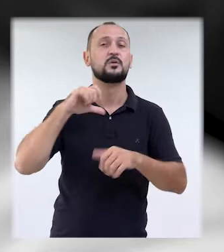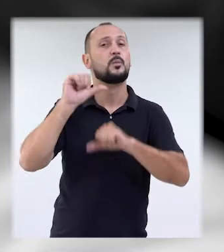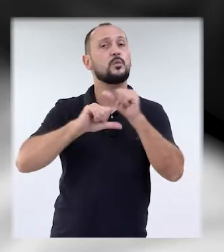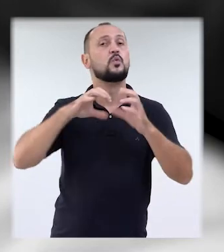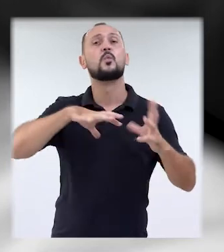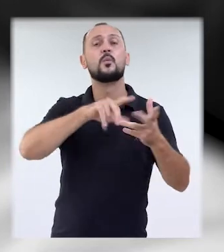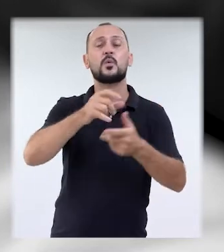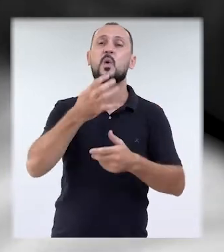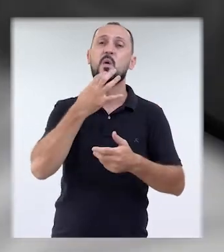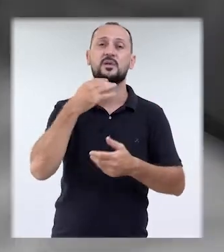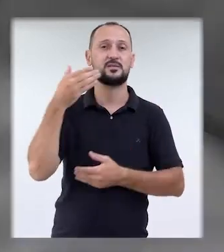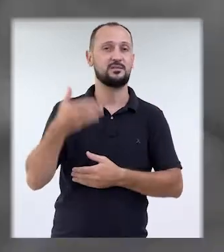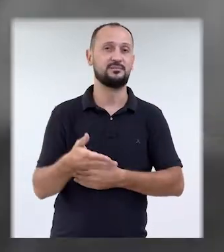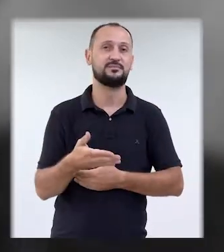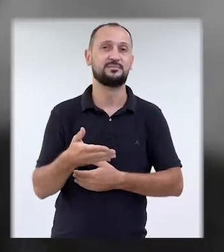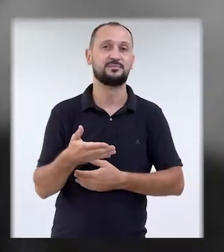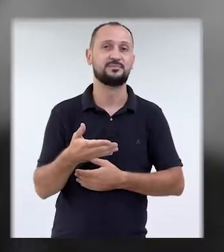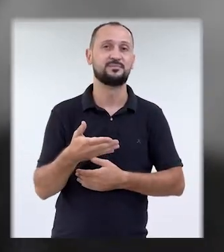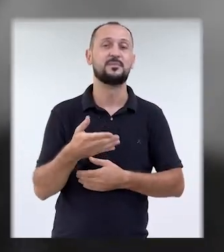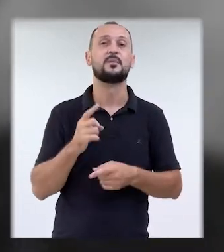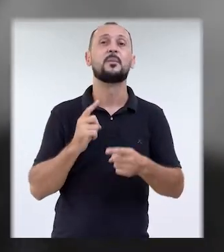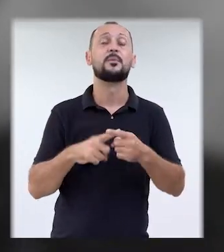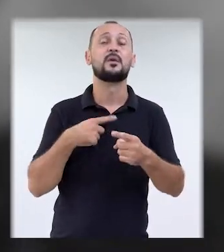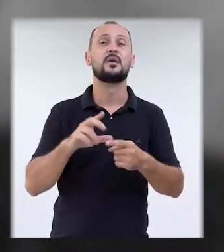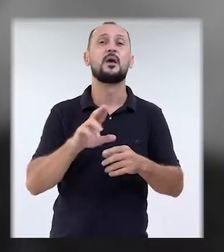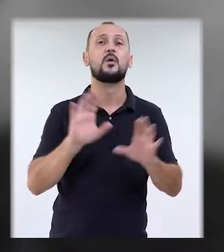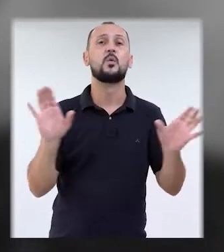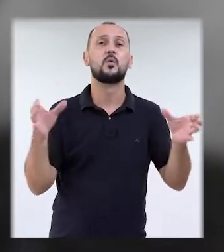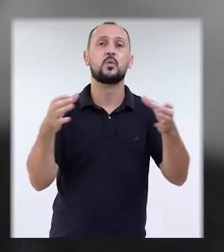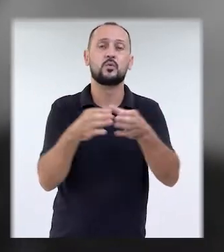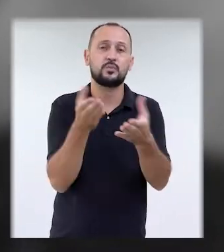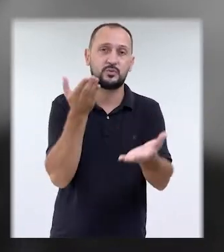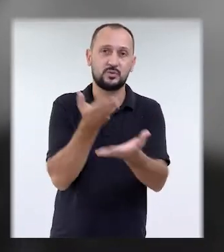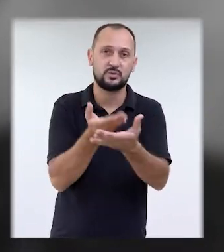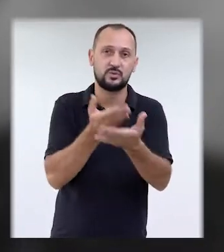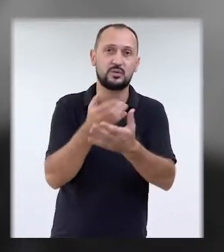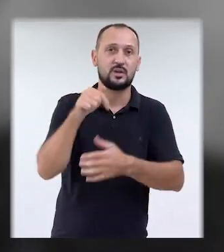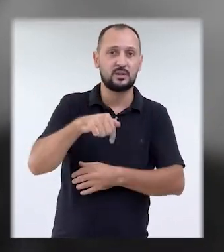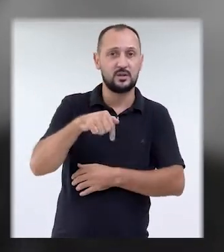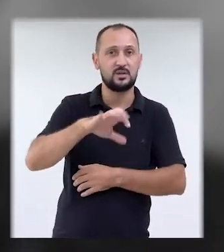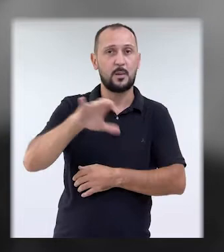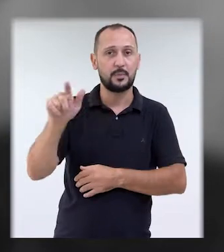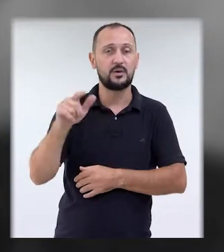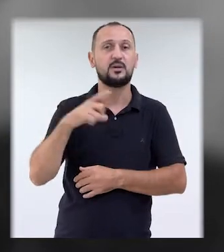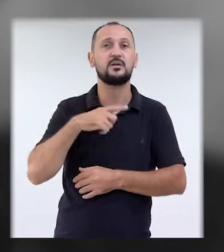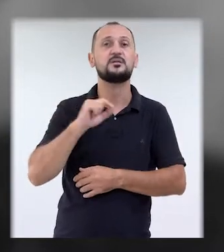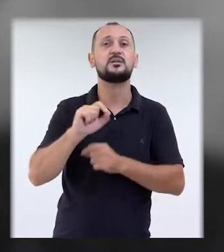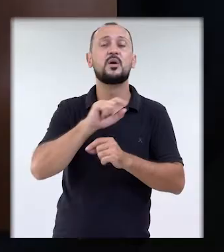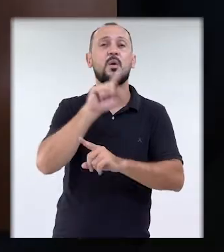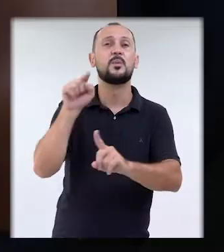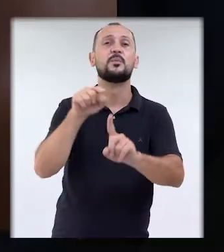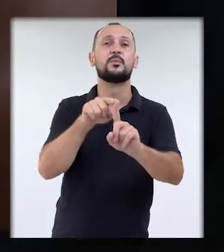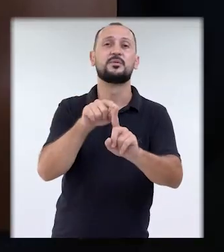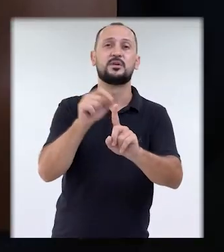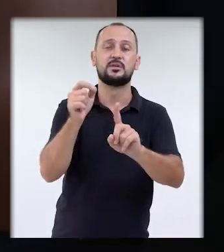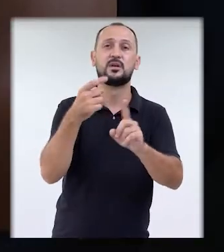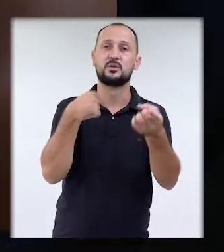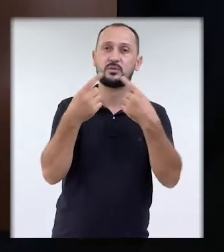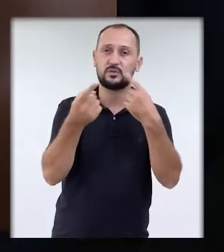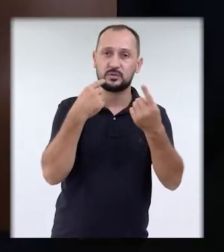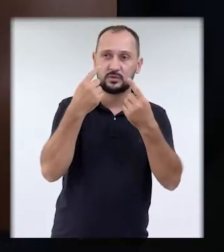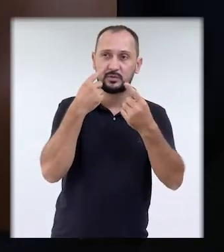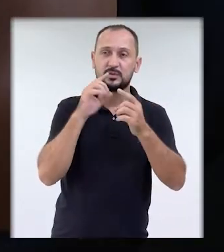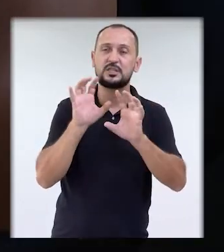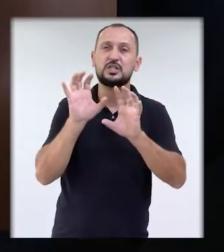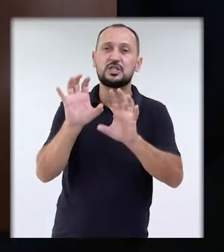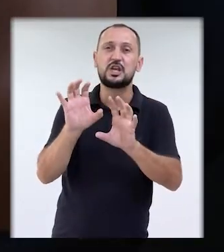ela conhecida mundialmente e justamente dá nome a um grupo de estudos aqui de Campo Grande que tem por objetivo debater